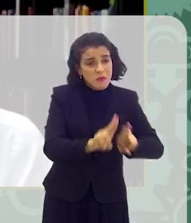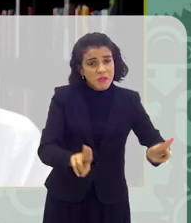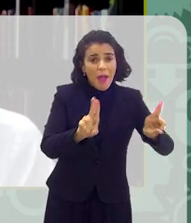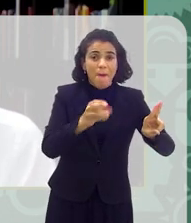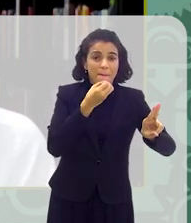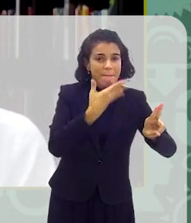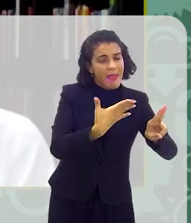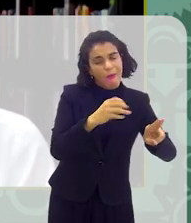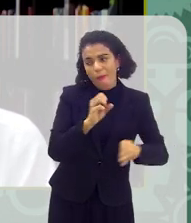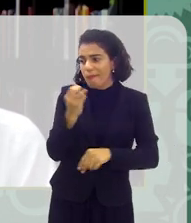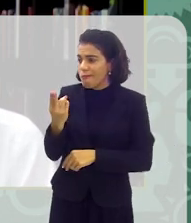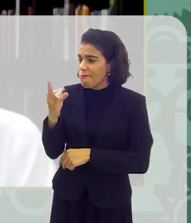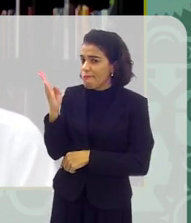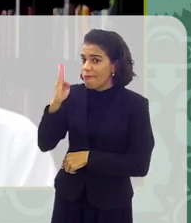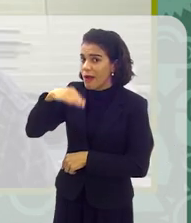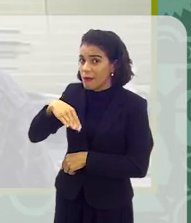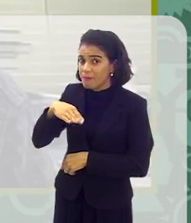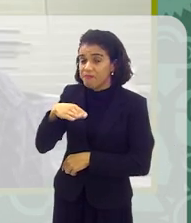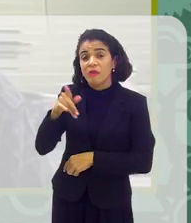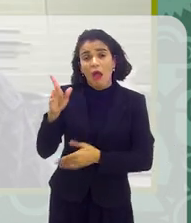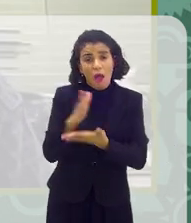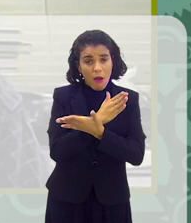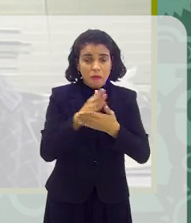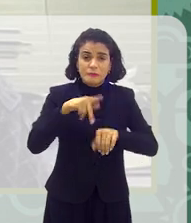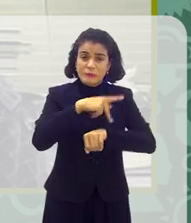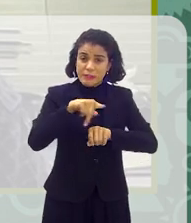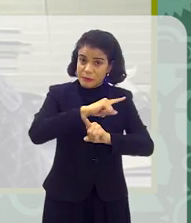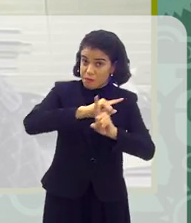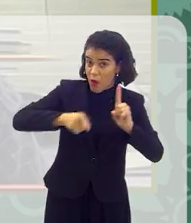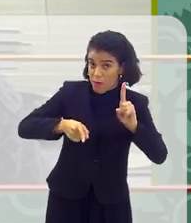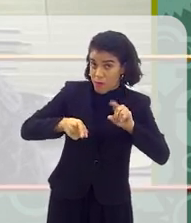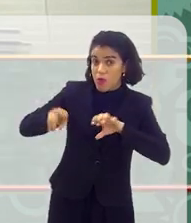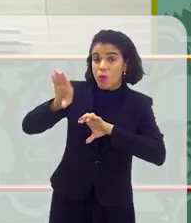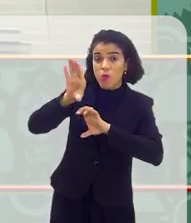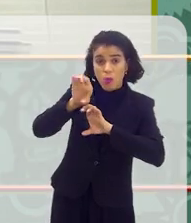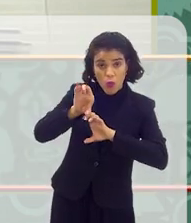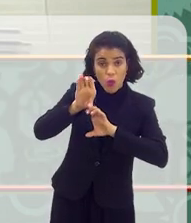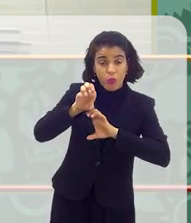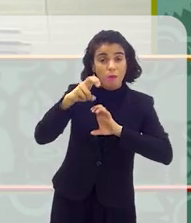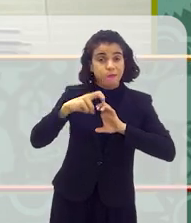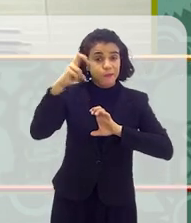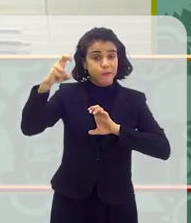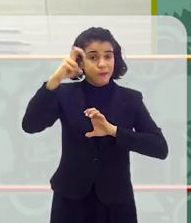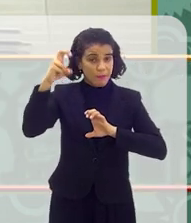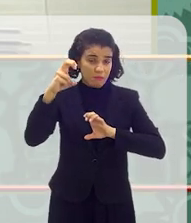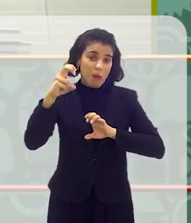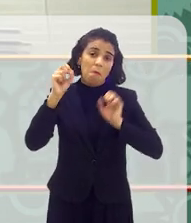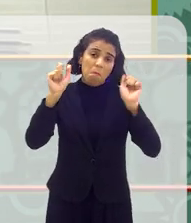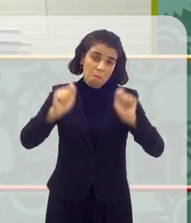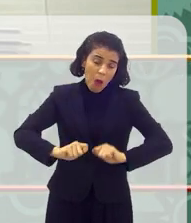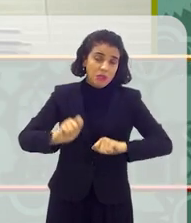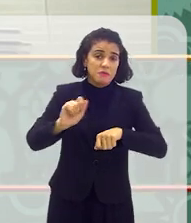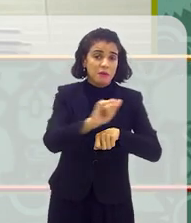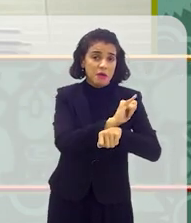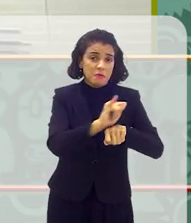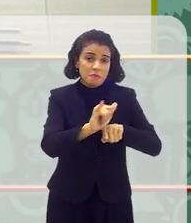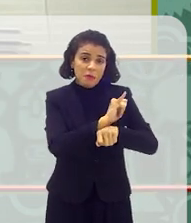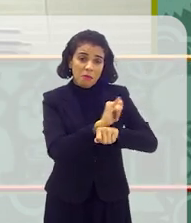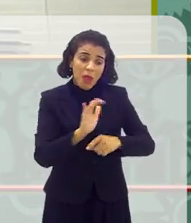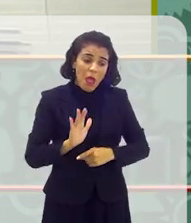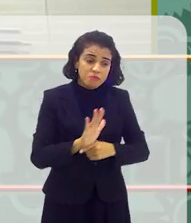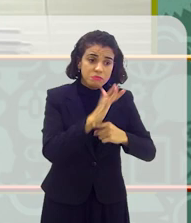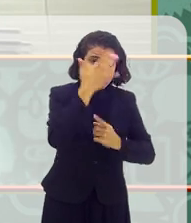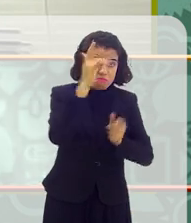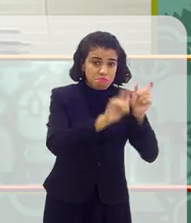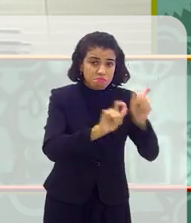mal. Então, o ChatGPT, tem países que chegaram a proibir o ChatGPT e outros não. Veio, olha, isso pode ser uma ferramenta que vai ajudar as pessoas